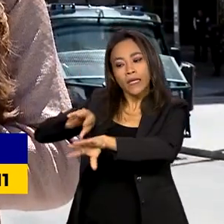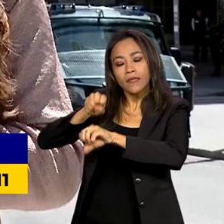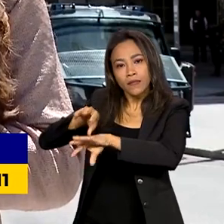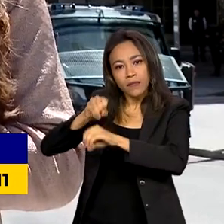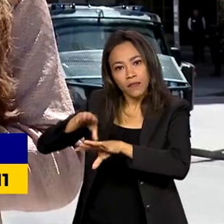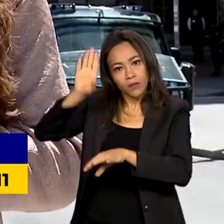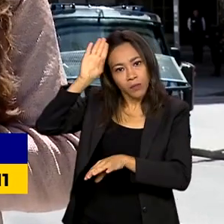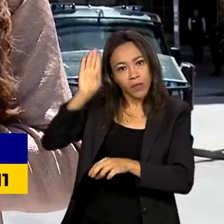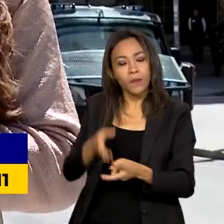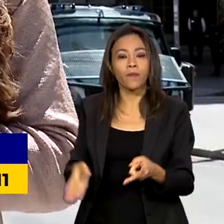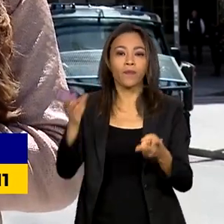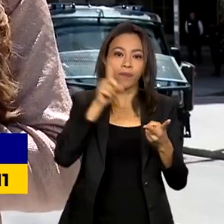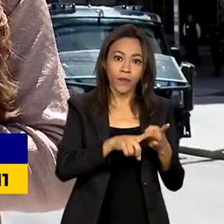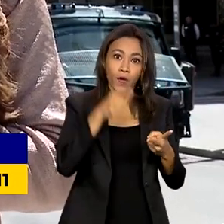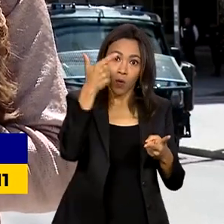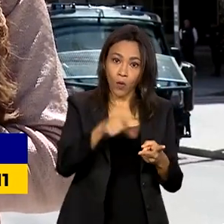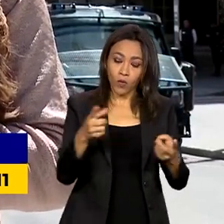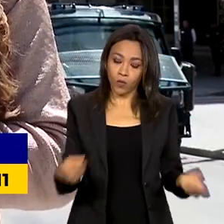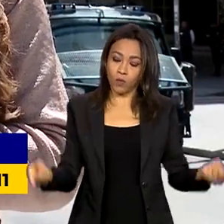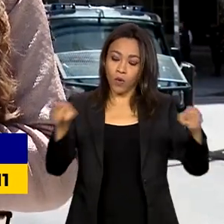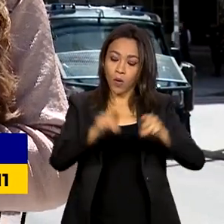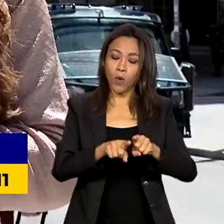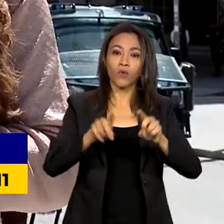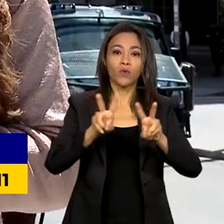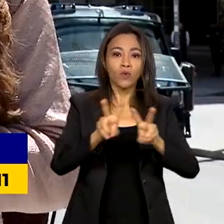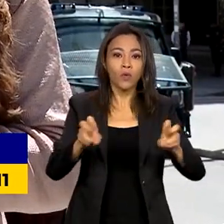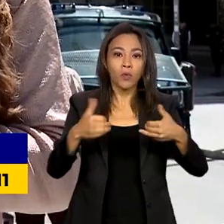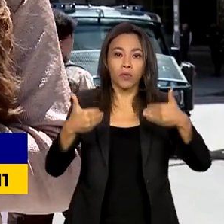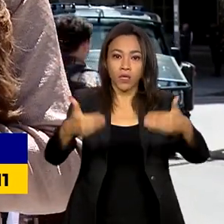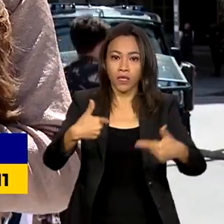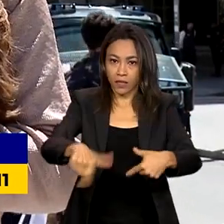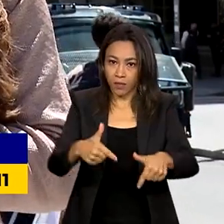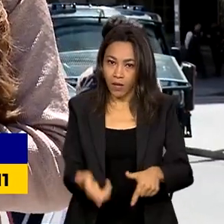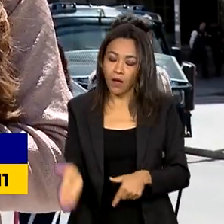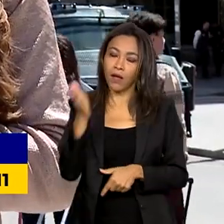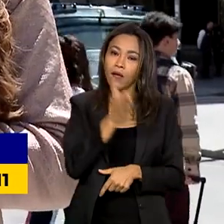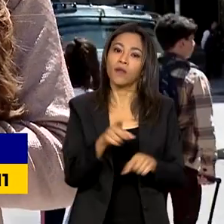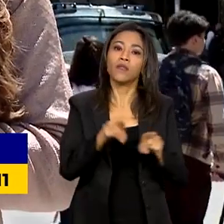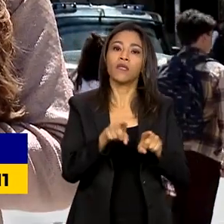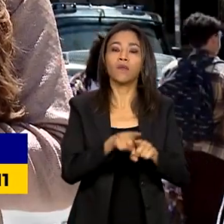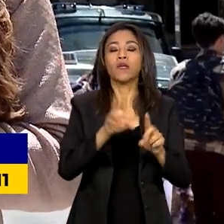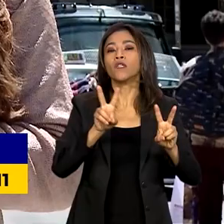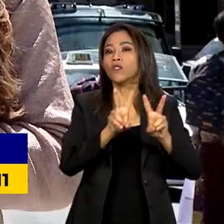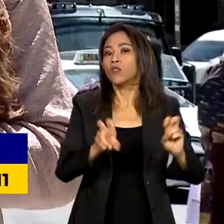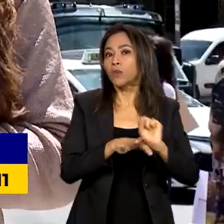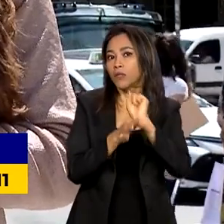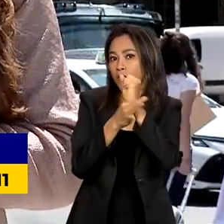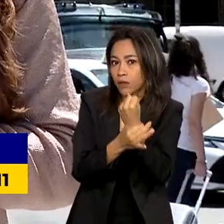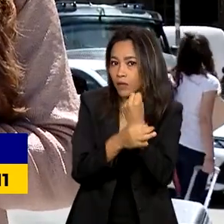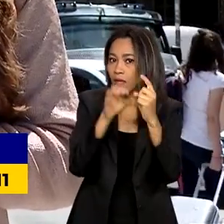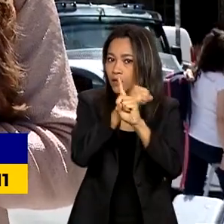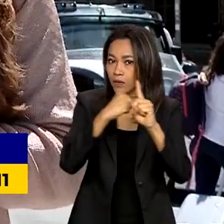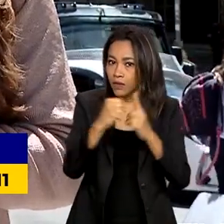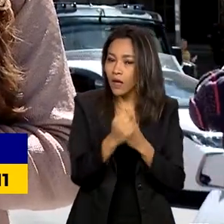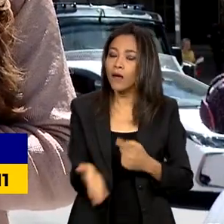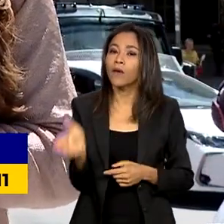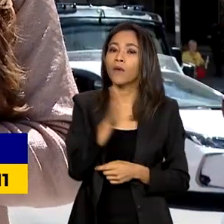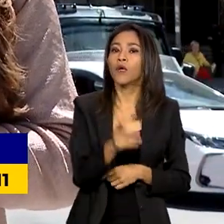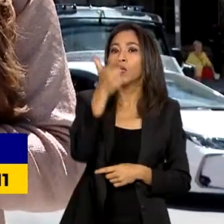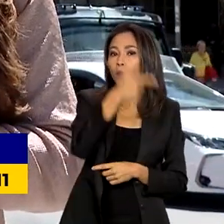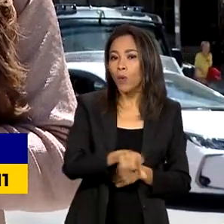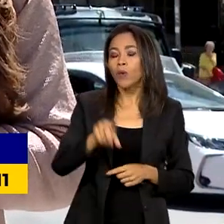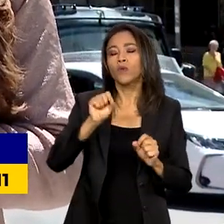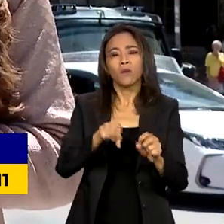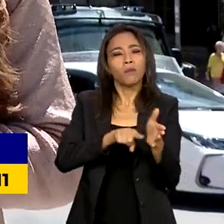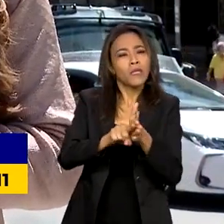de cooperação entre os Ministérios do Trabalho, um convênio na área de Seguridade Social e um acordo em pesquisa científica.